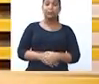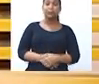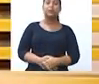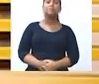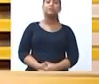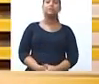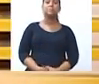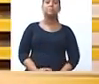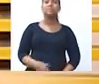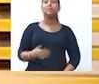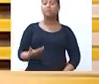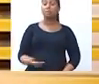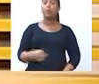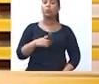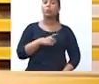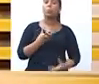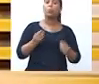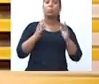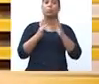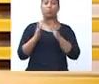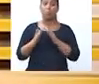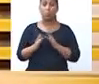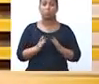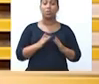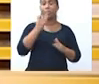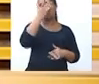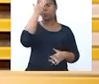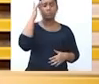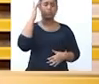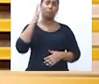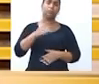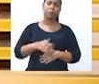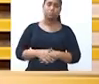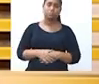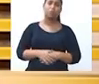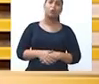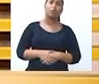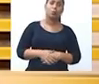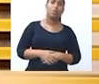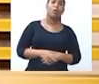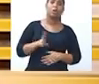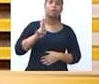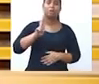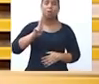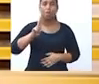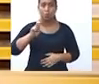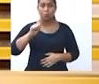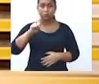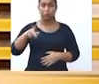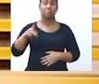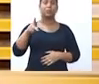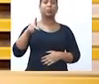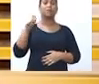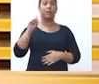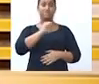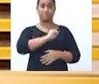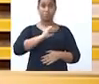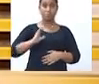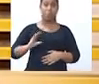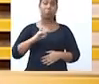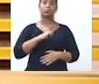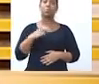nessa mesma área. Então, eu, como tenho muito contato com o pessoal da engenharia da USP São Carlos, então a gente troca